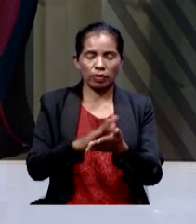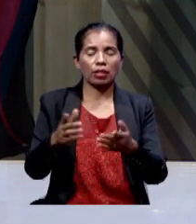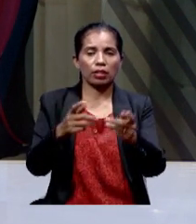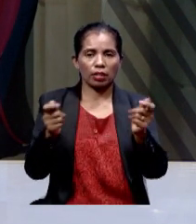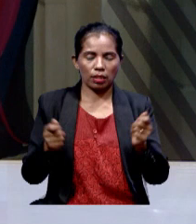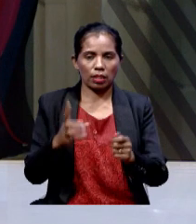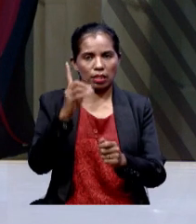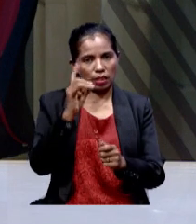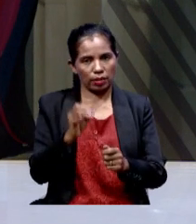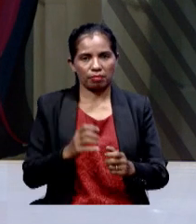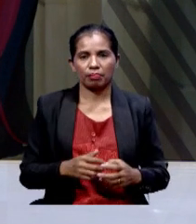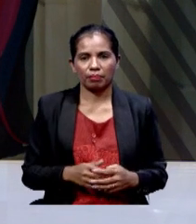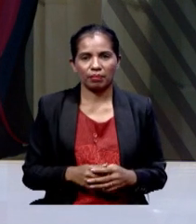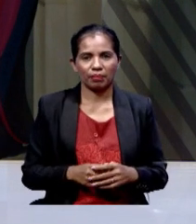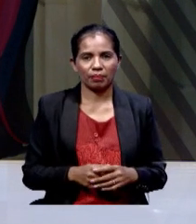dele.